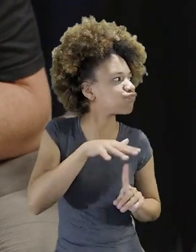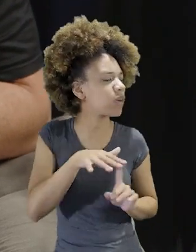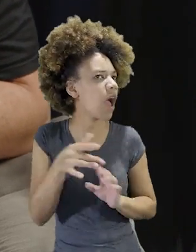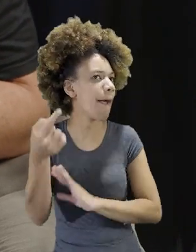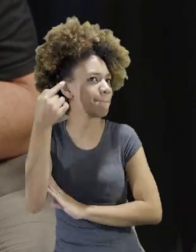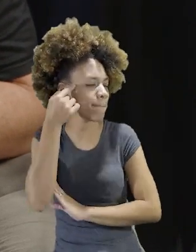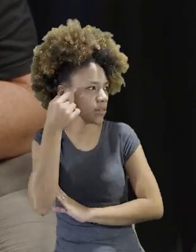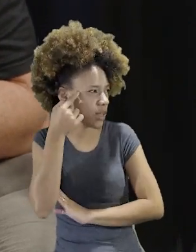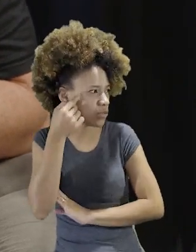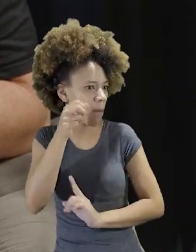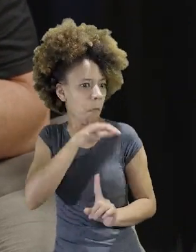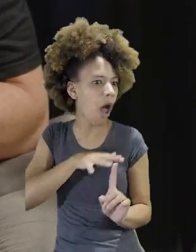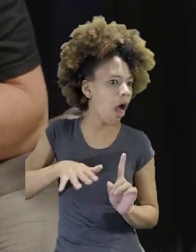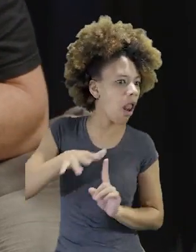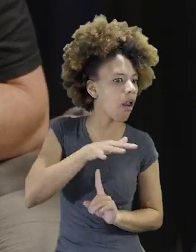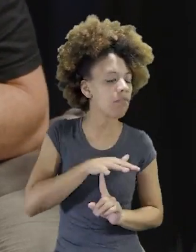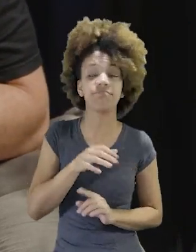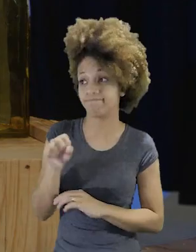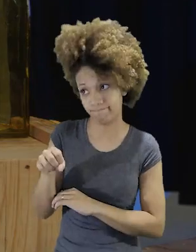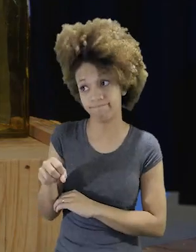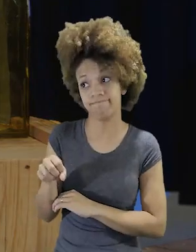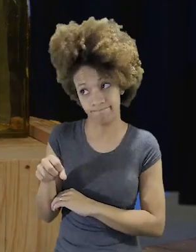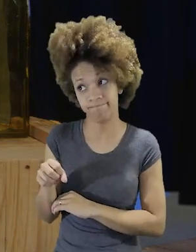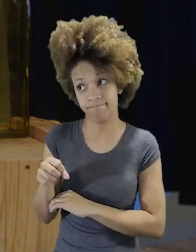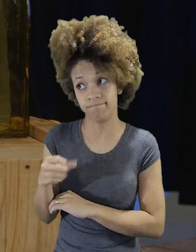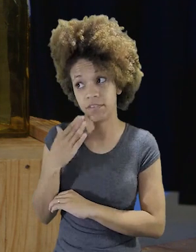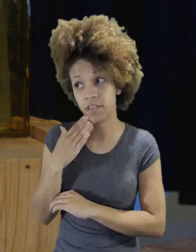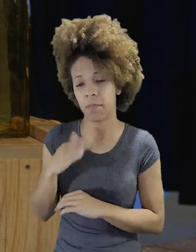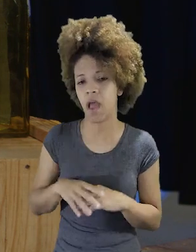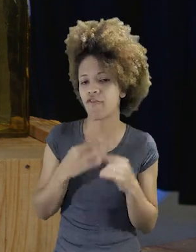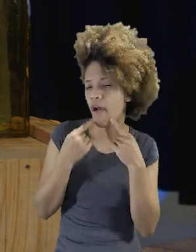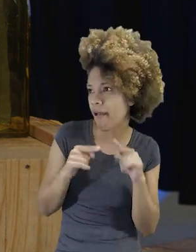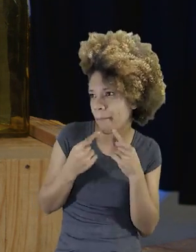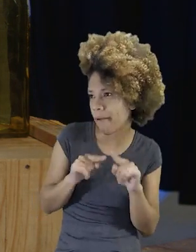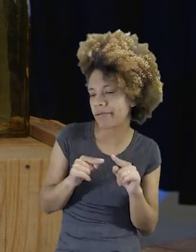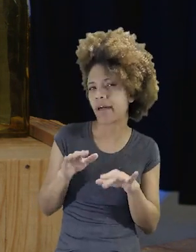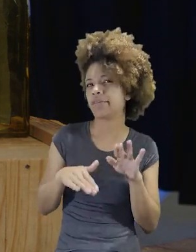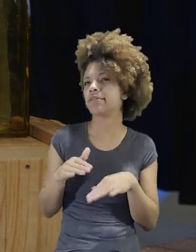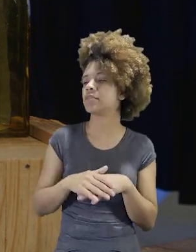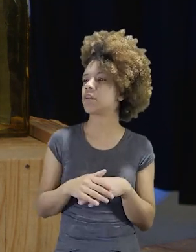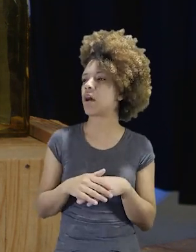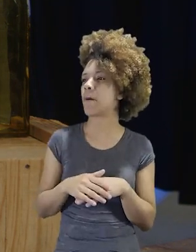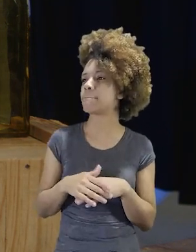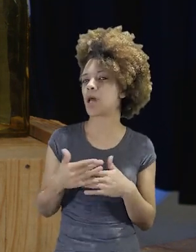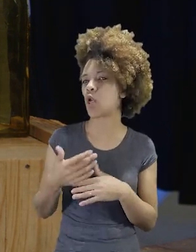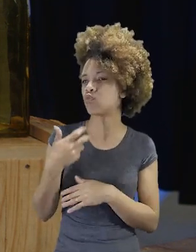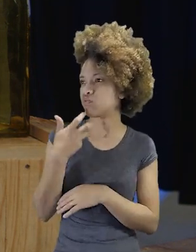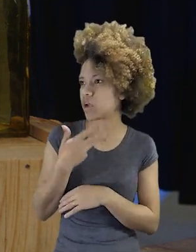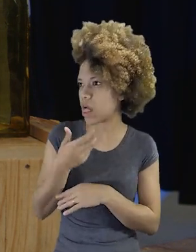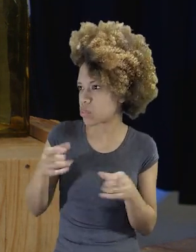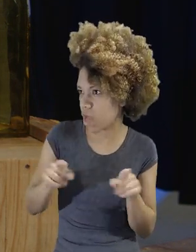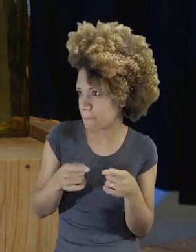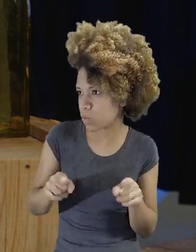visceral e o visceral se ele é muito pensado ele deve ser real sim exatamente Tipo o que sabe ele foi criticado às vezes